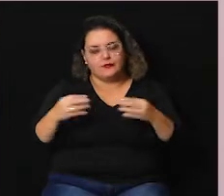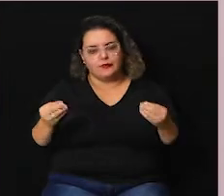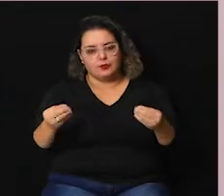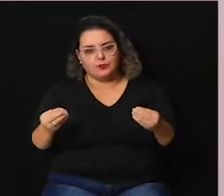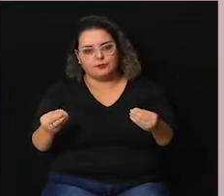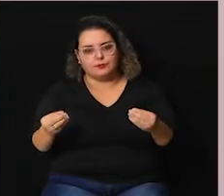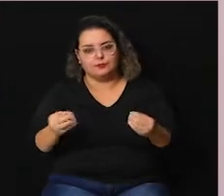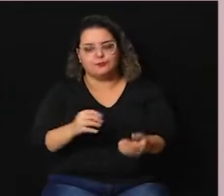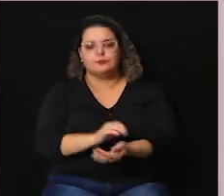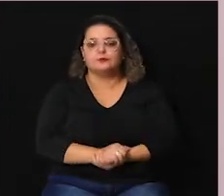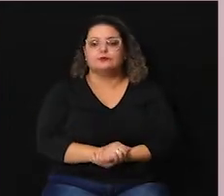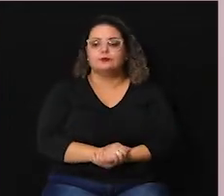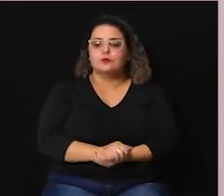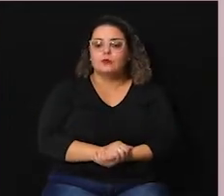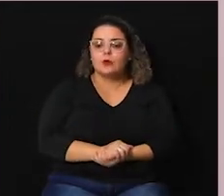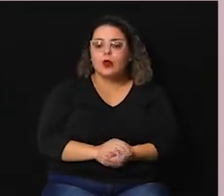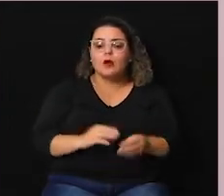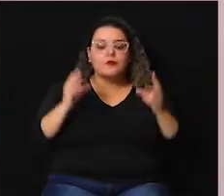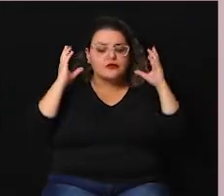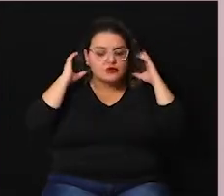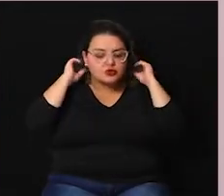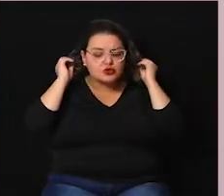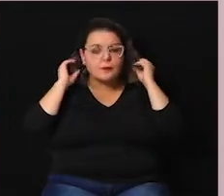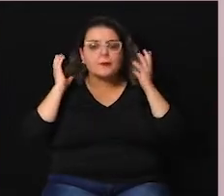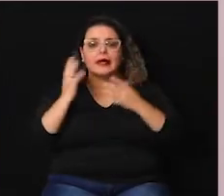em fios de cabelo, pelo do corpo,